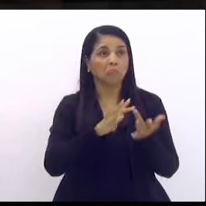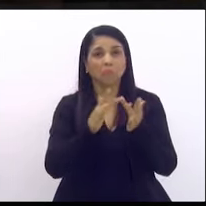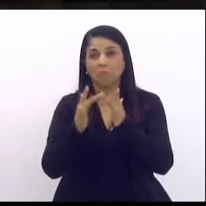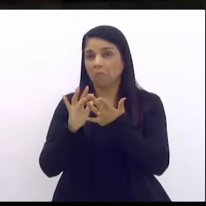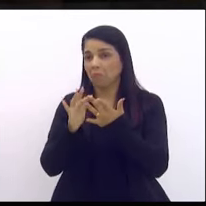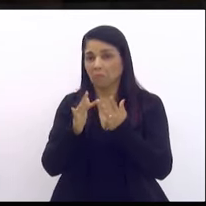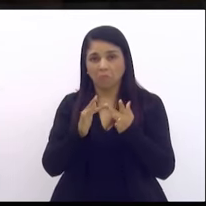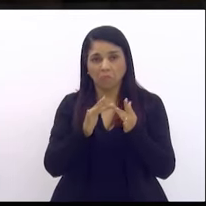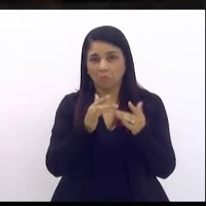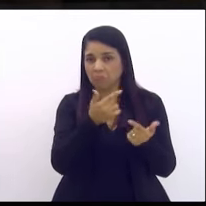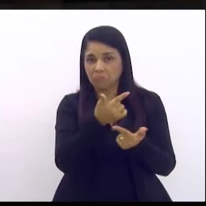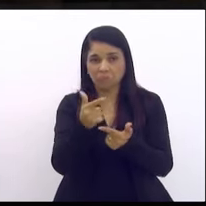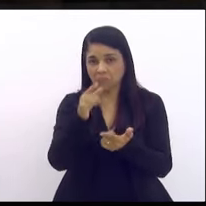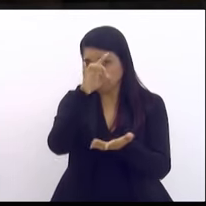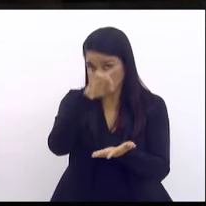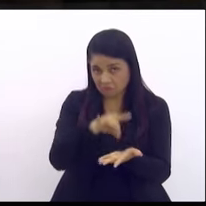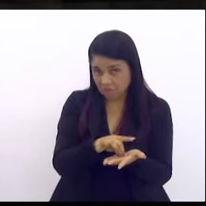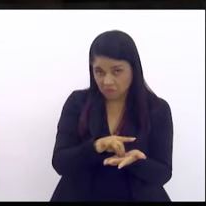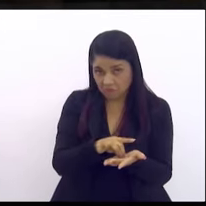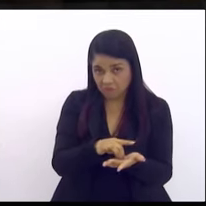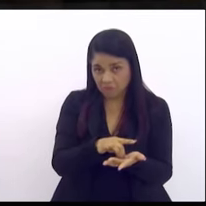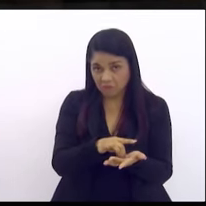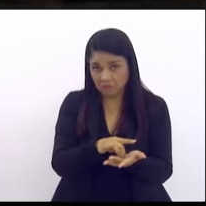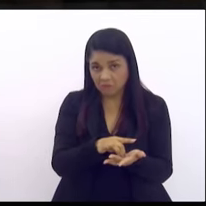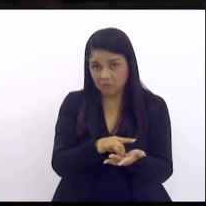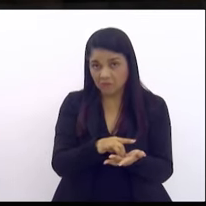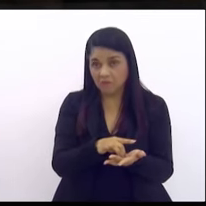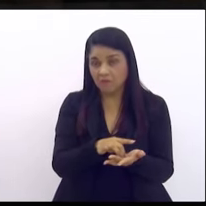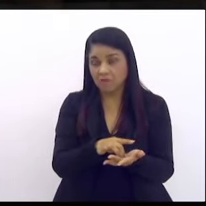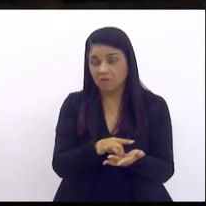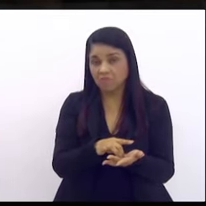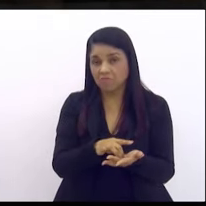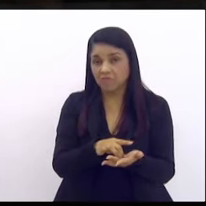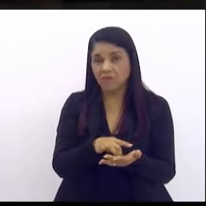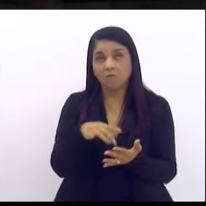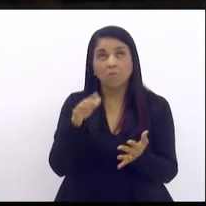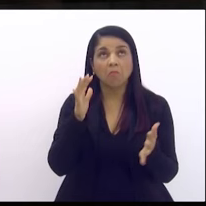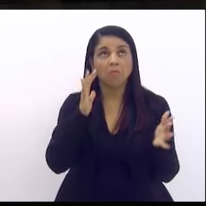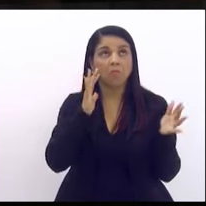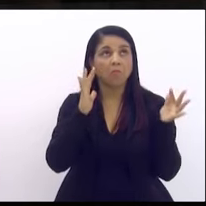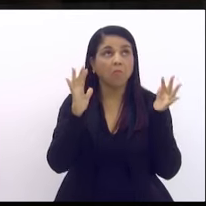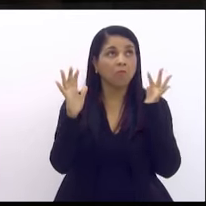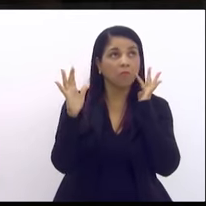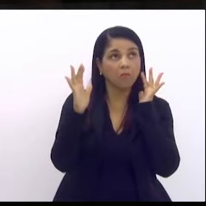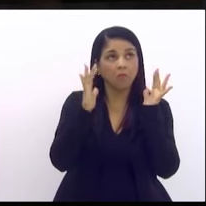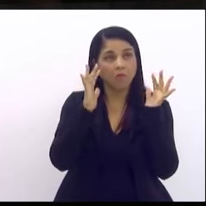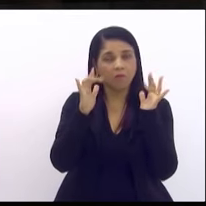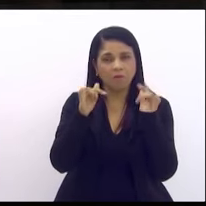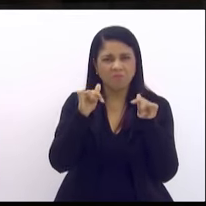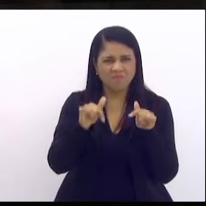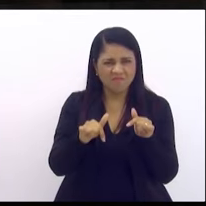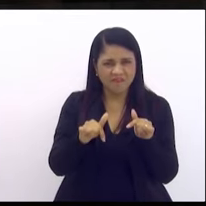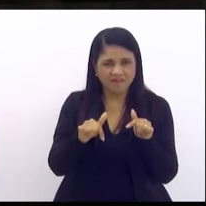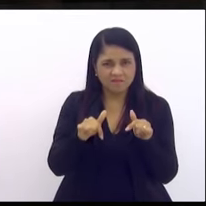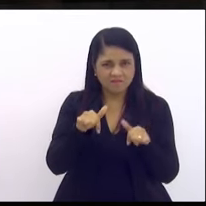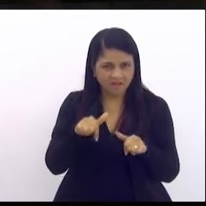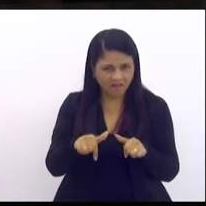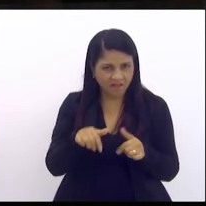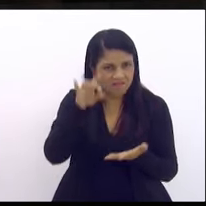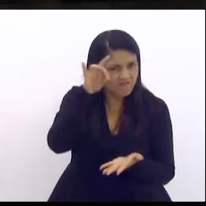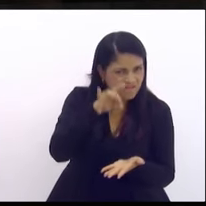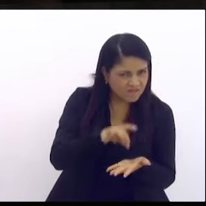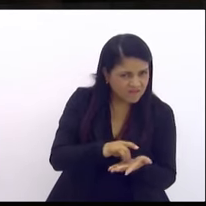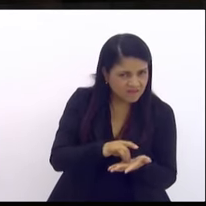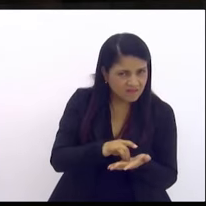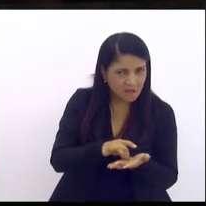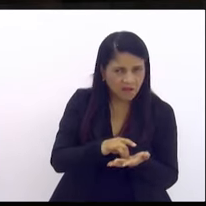Dura realidade e aí flutua mas a terra não é o mundo de flutuar